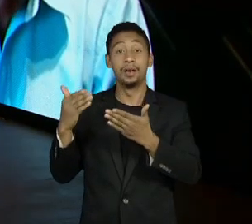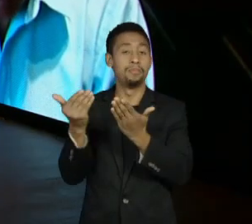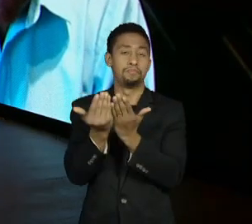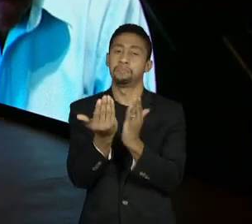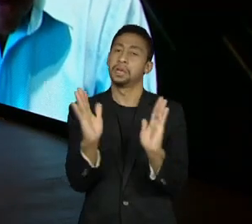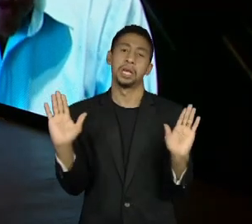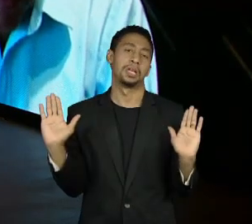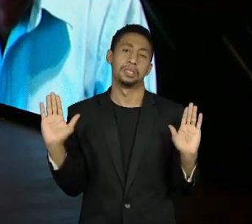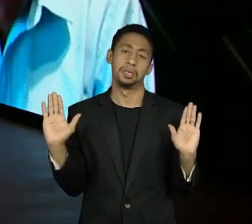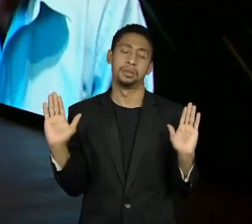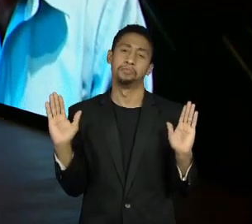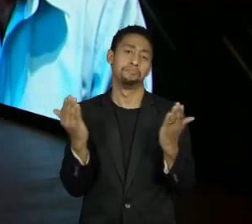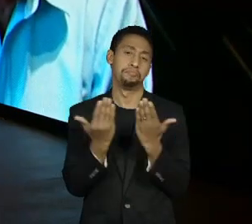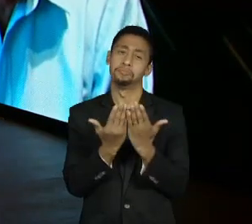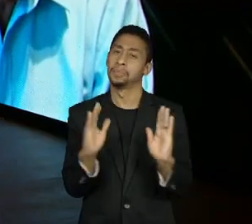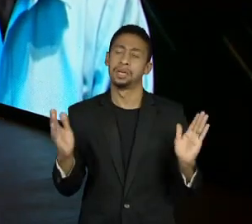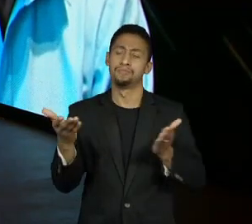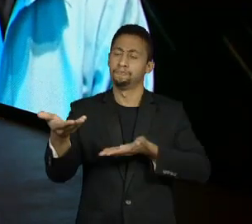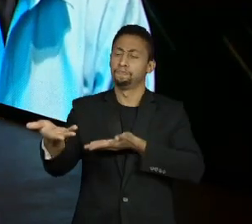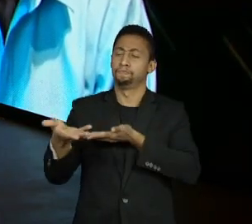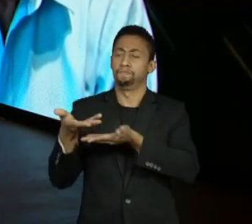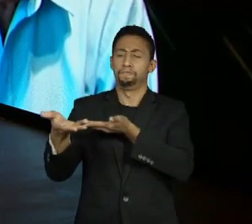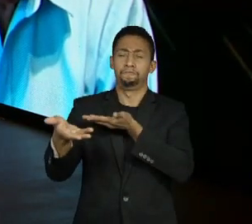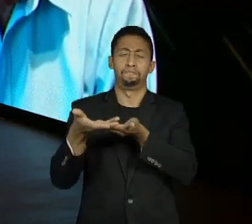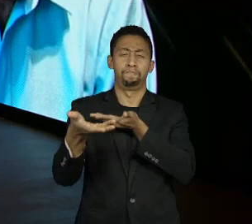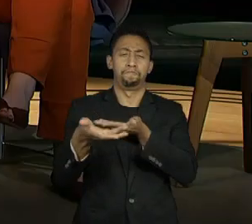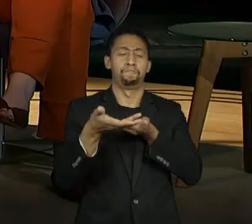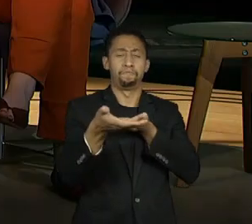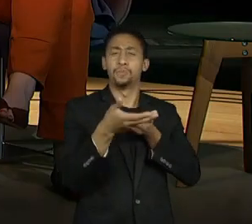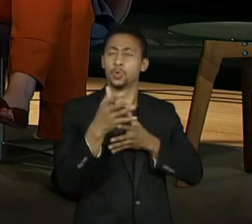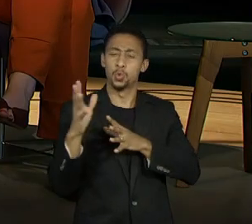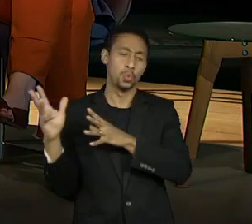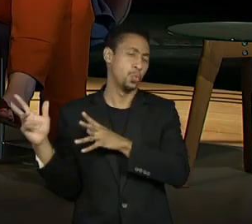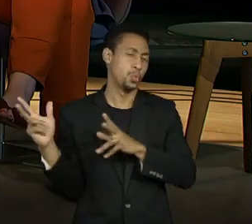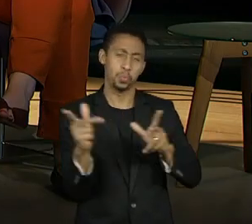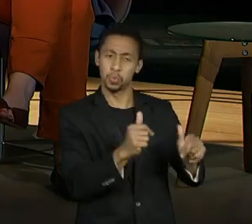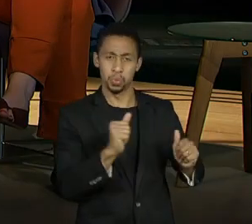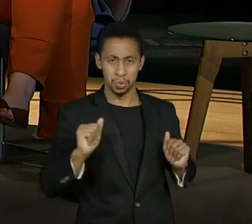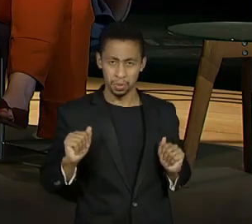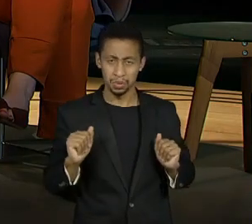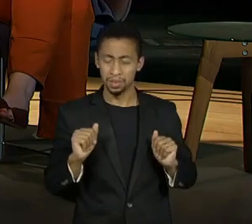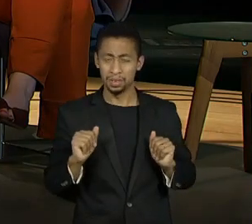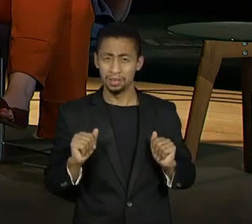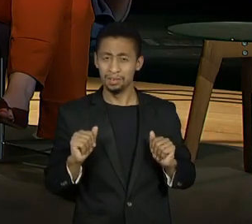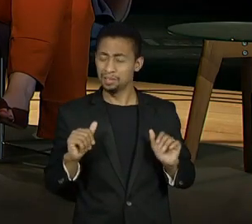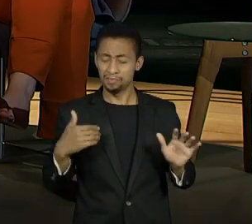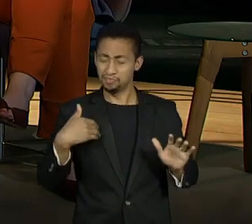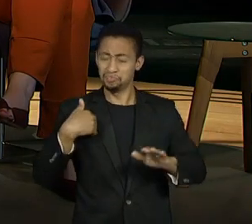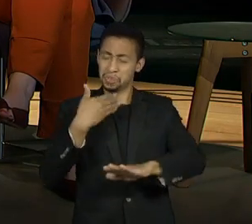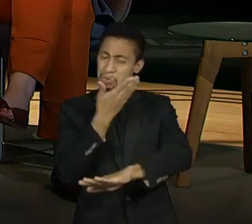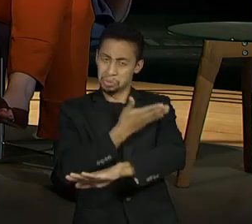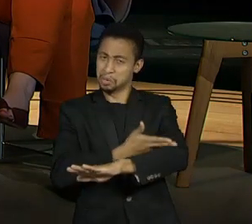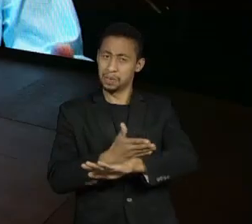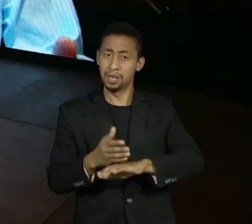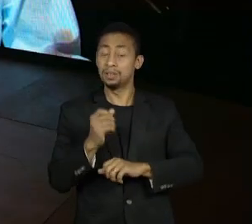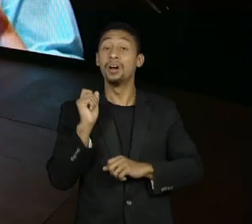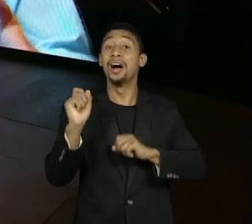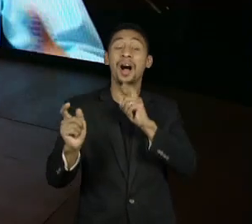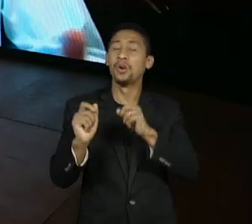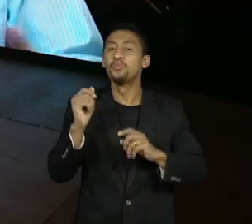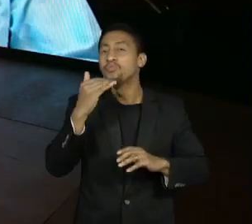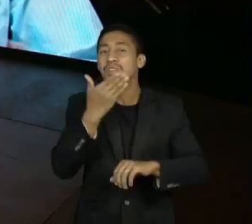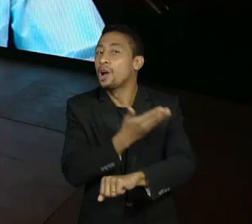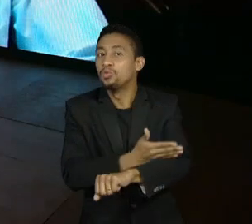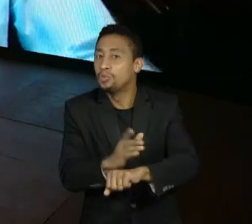quero conversar com todo mundo, quero que conversem comigo. A pessoa não está muito acostumada com isso. Às vezes eu preciso forçar a barra para o